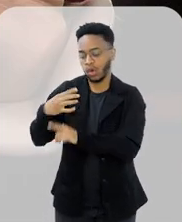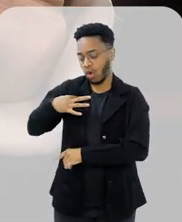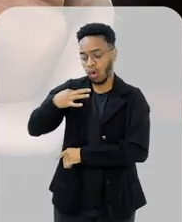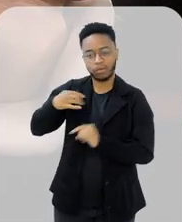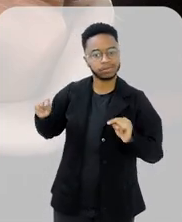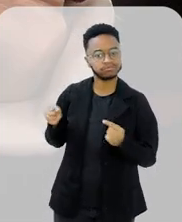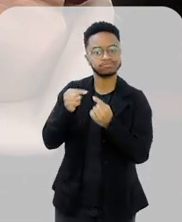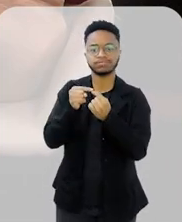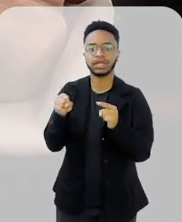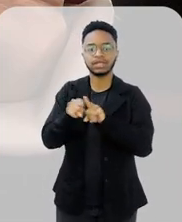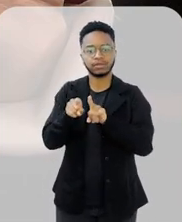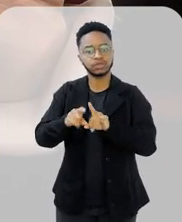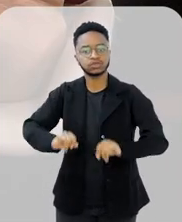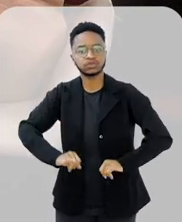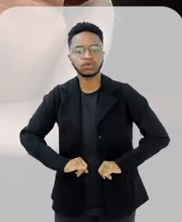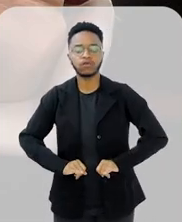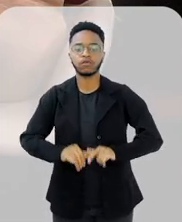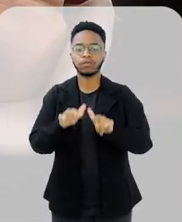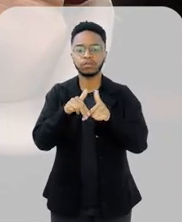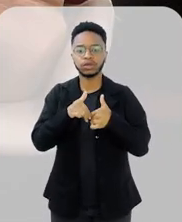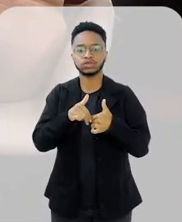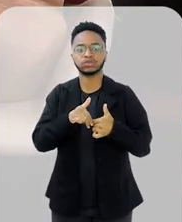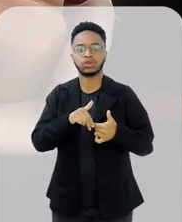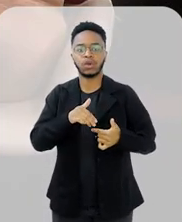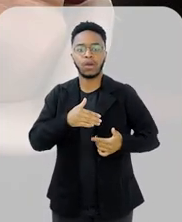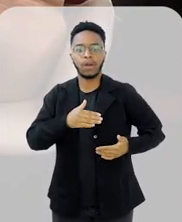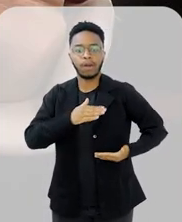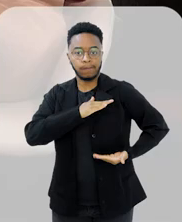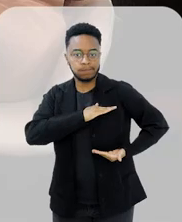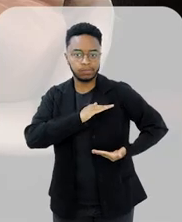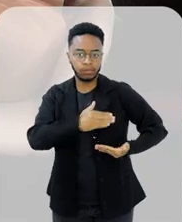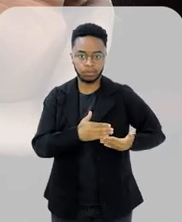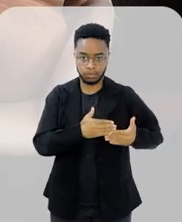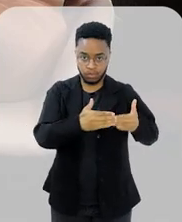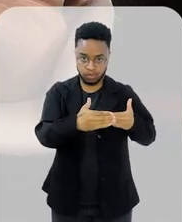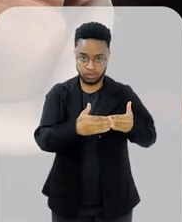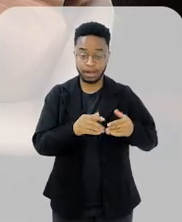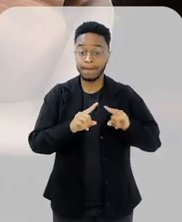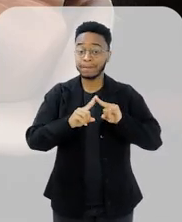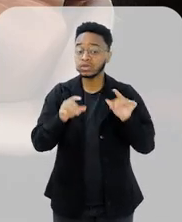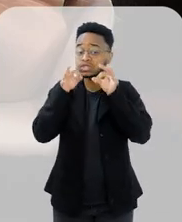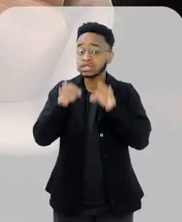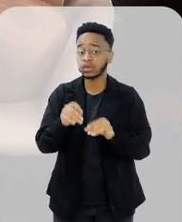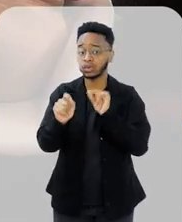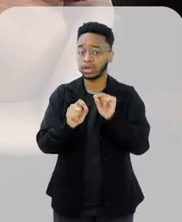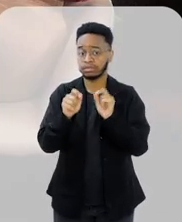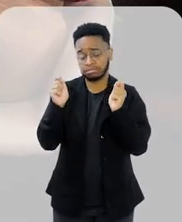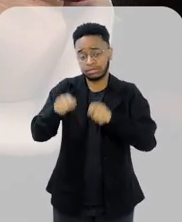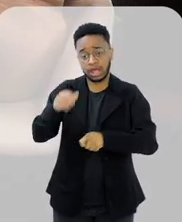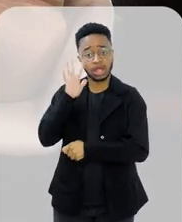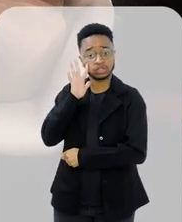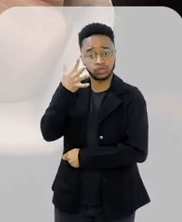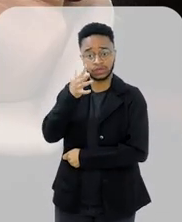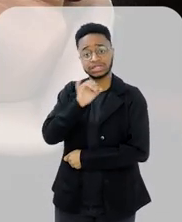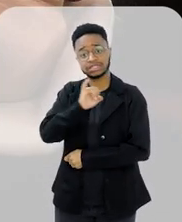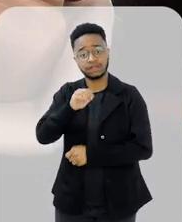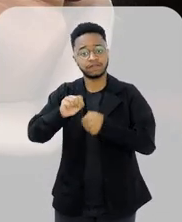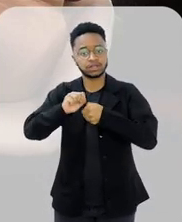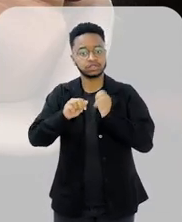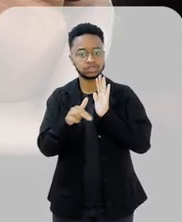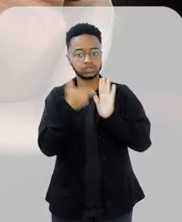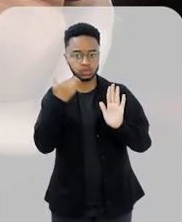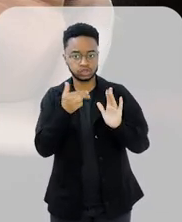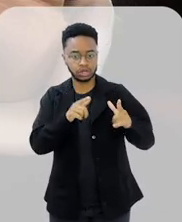adequadas e sofrem com os danos relacionados à gigantomastia. O certo é que essa condição pode ser resolvida com uma